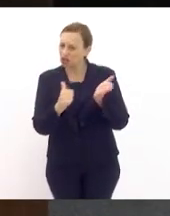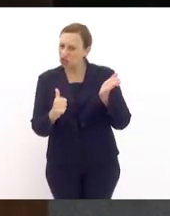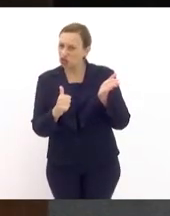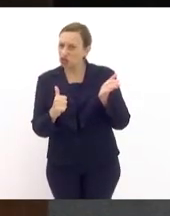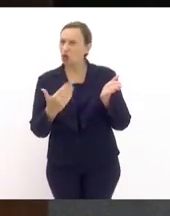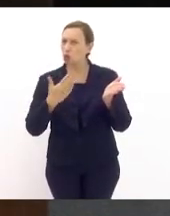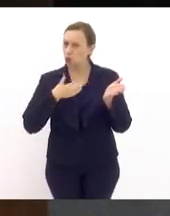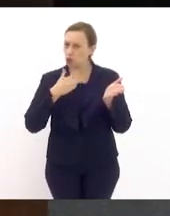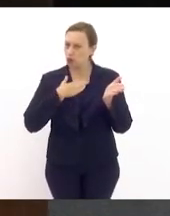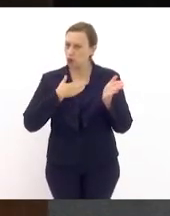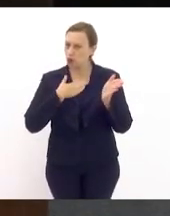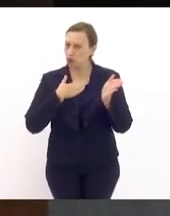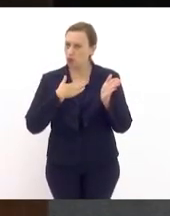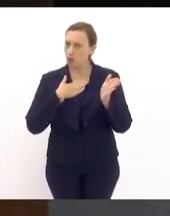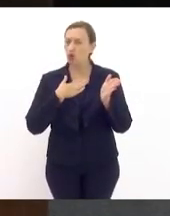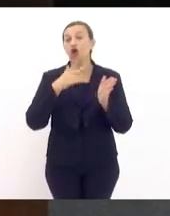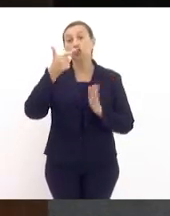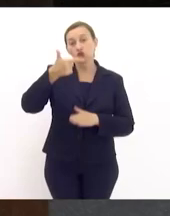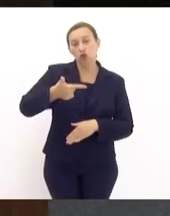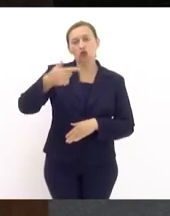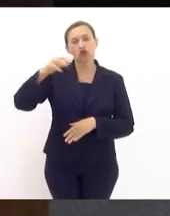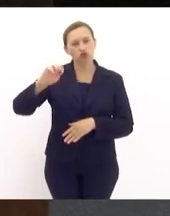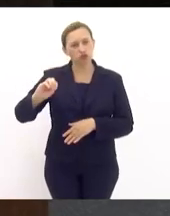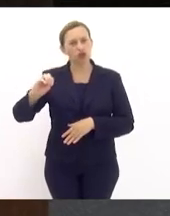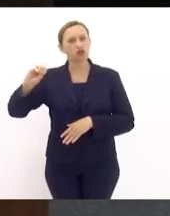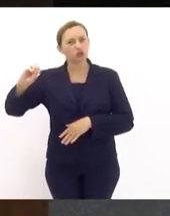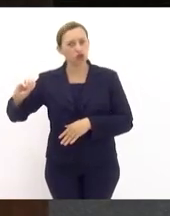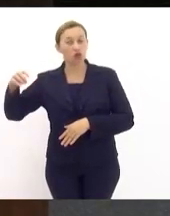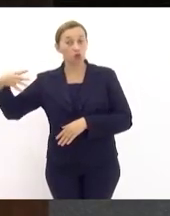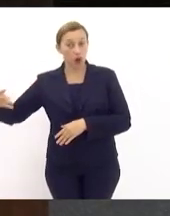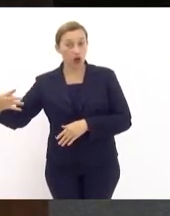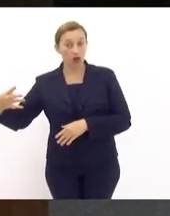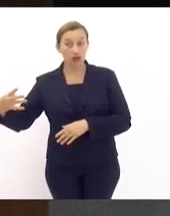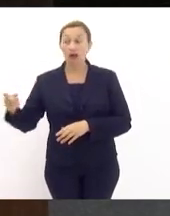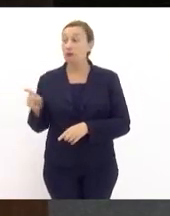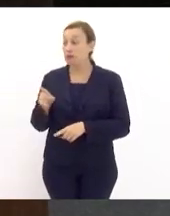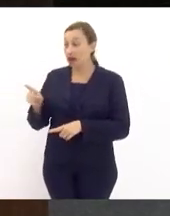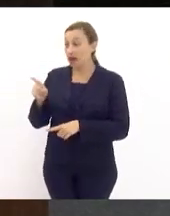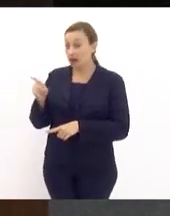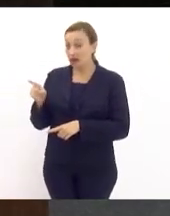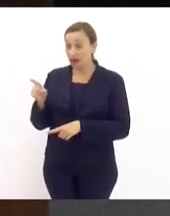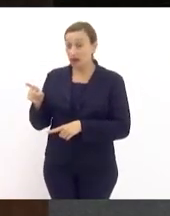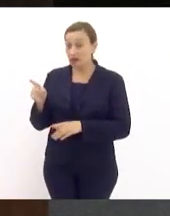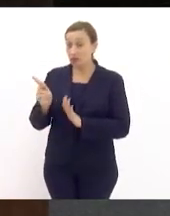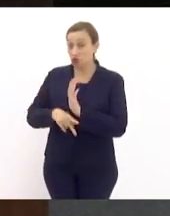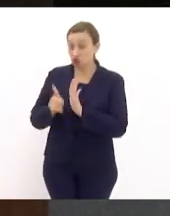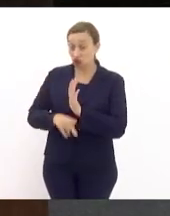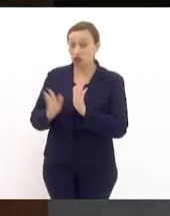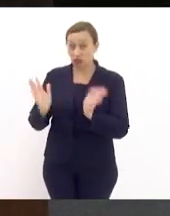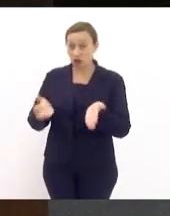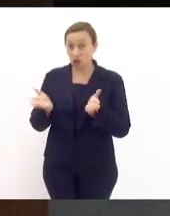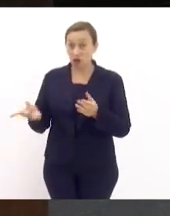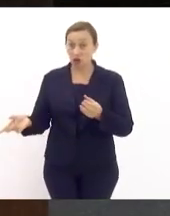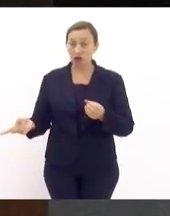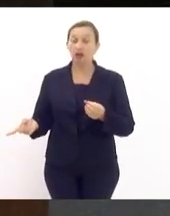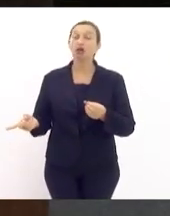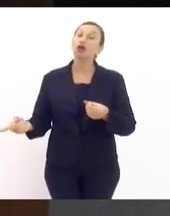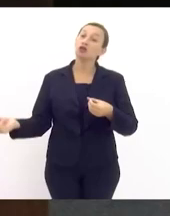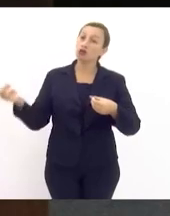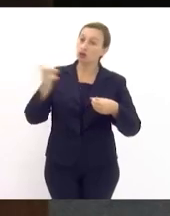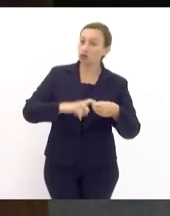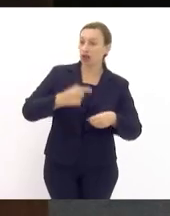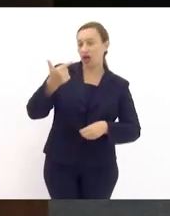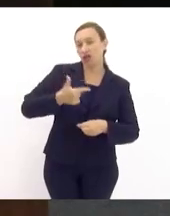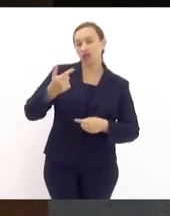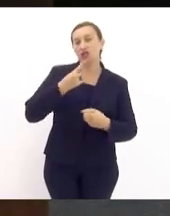eu retiraria o meu, de 2004, para esse tramitar, e quando voltar em segunda, se